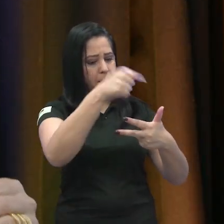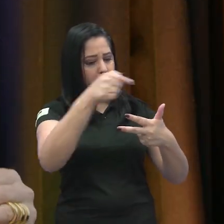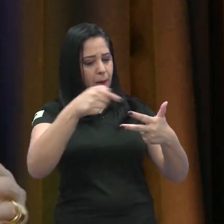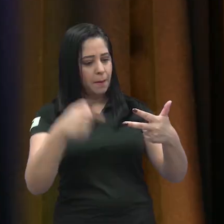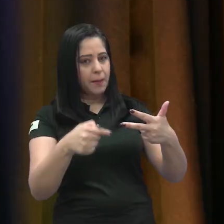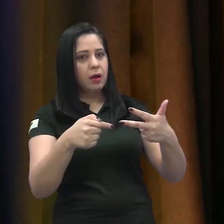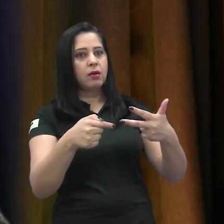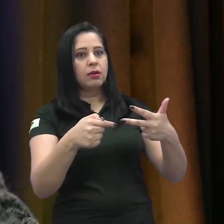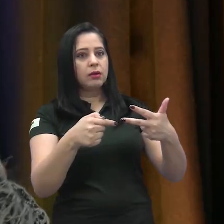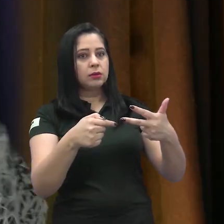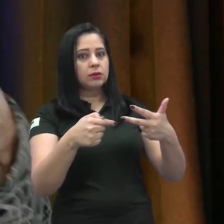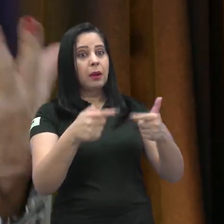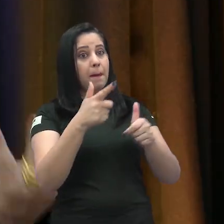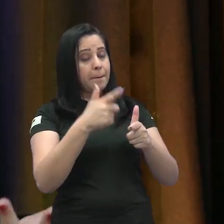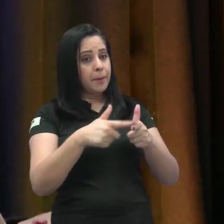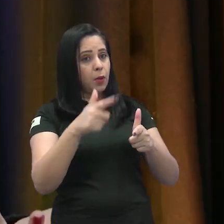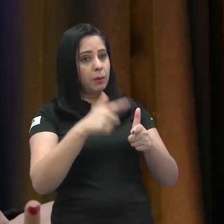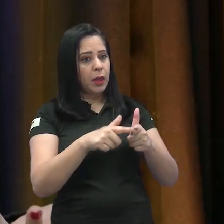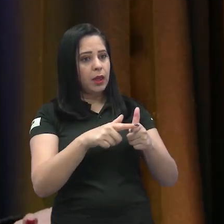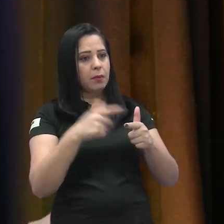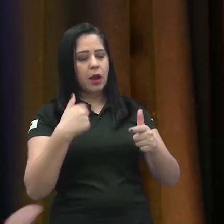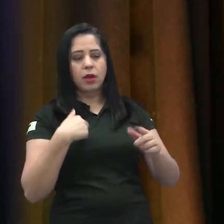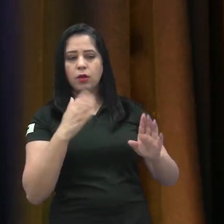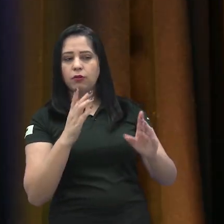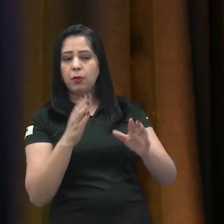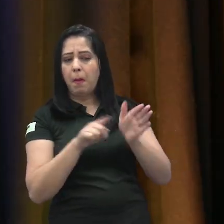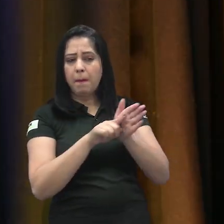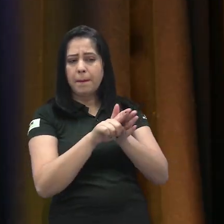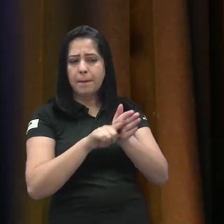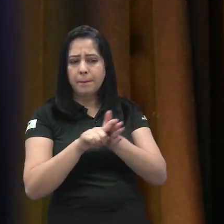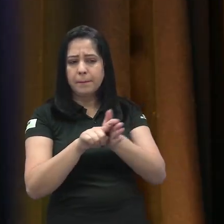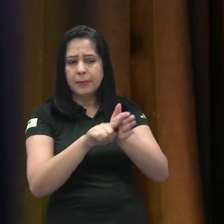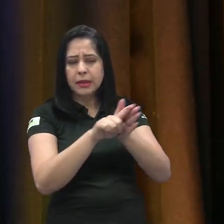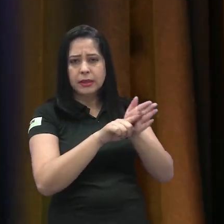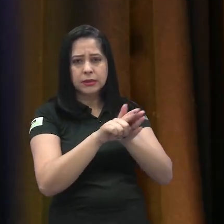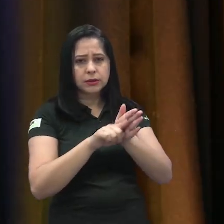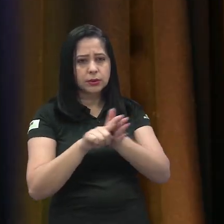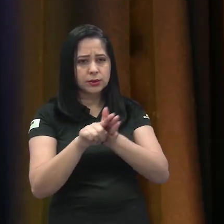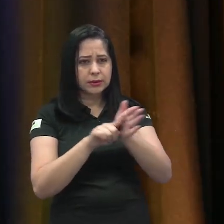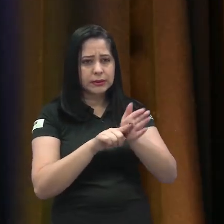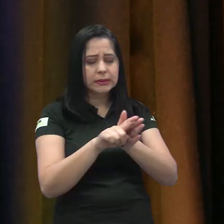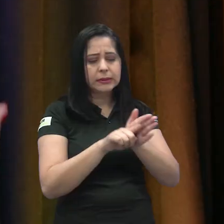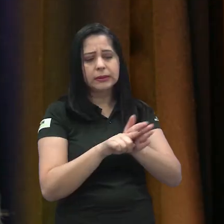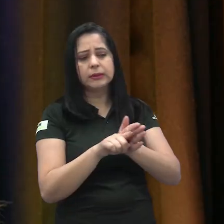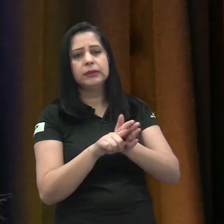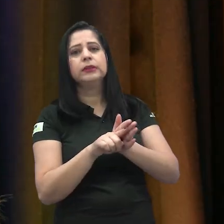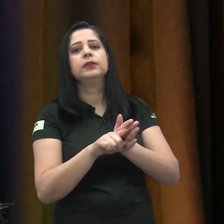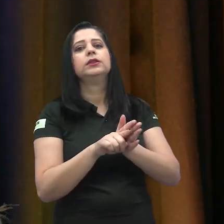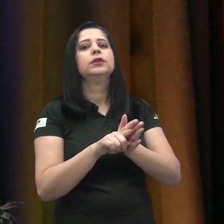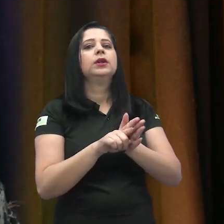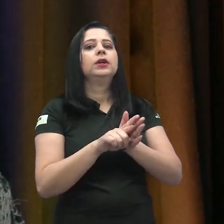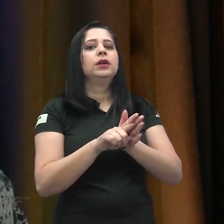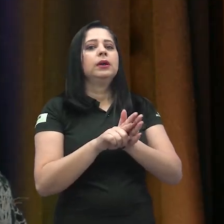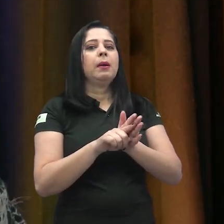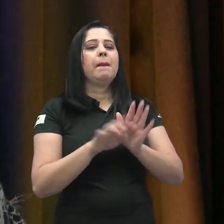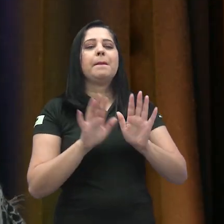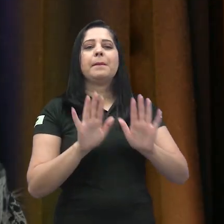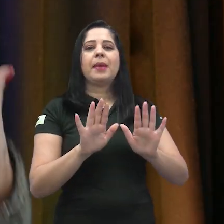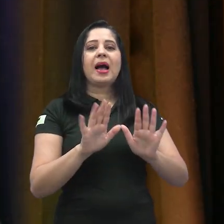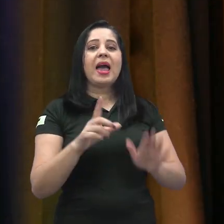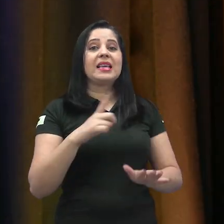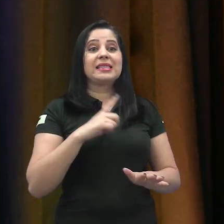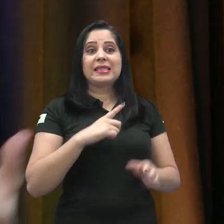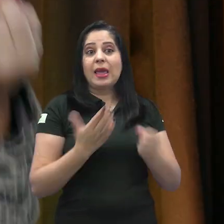detectando, né, dentro desse abrir, e a gente vai restaurando esse campo, onde devolve a ela